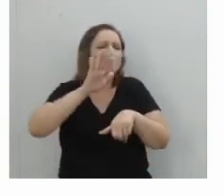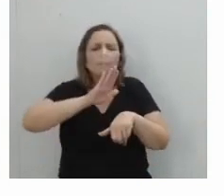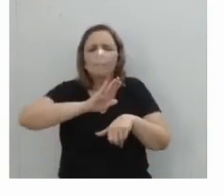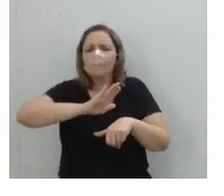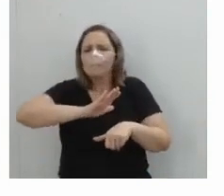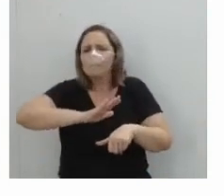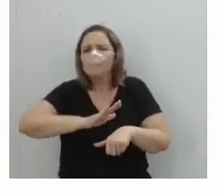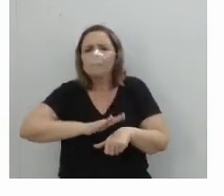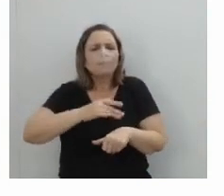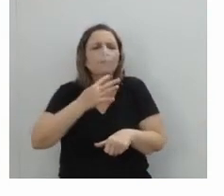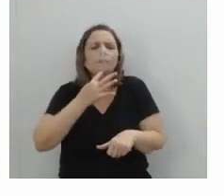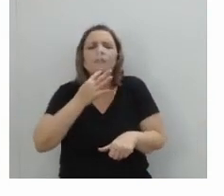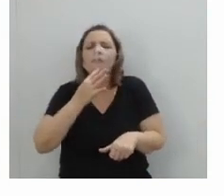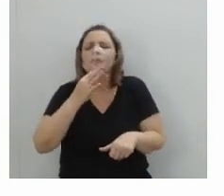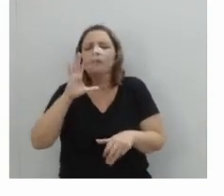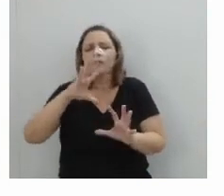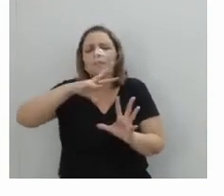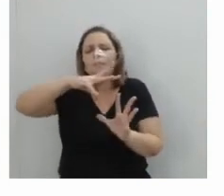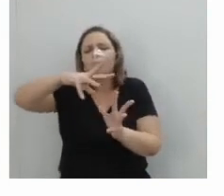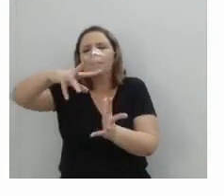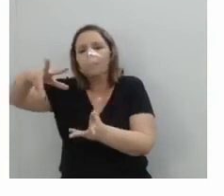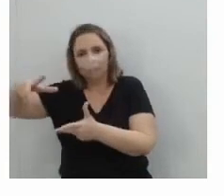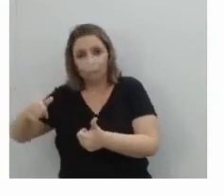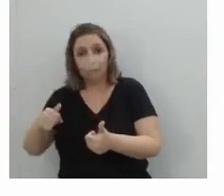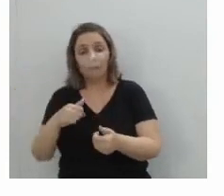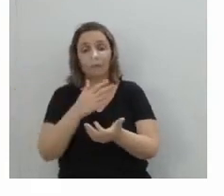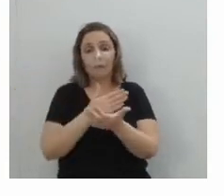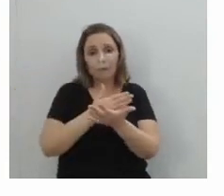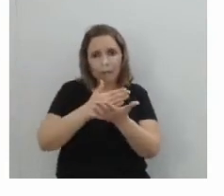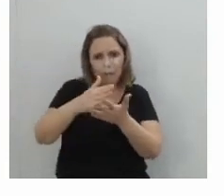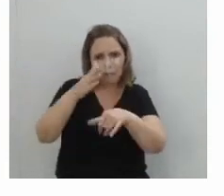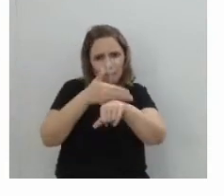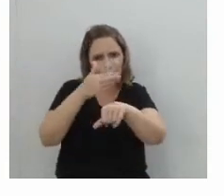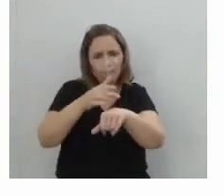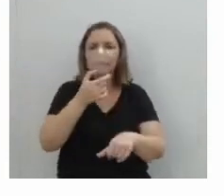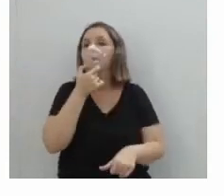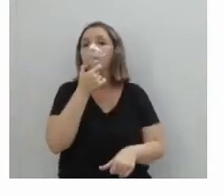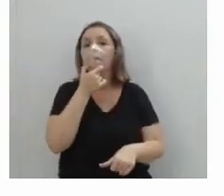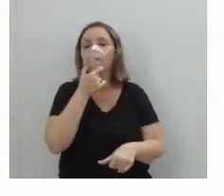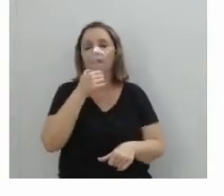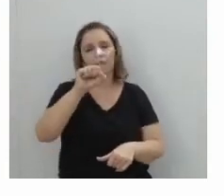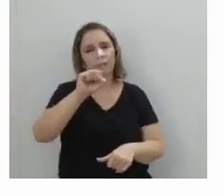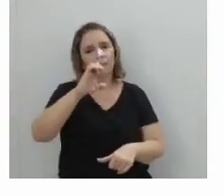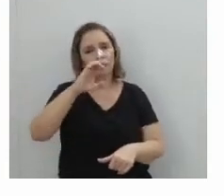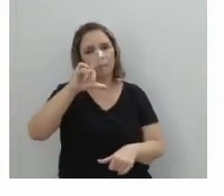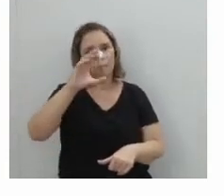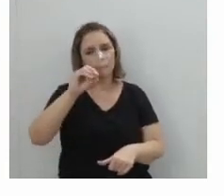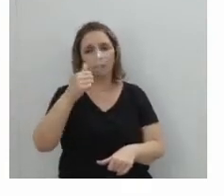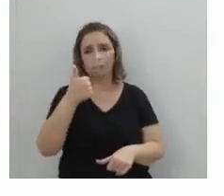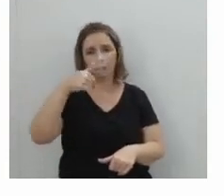mais popular coletivo do mundo. Ele começou a ser praticado na Inglaterra no século